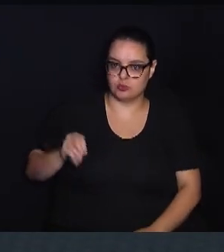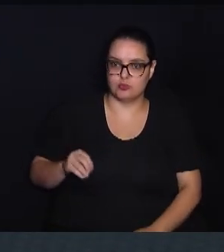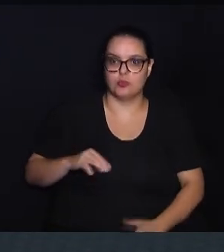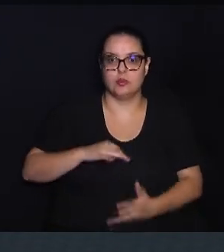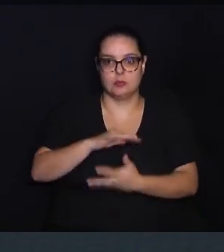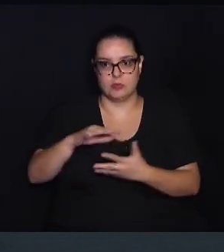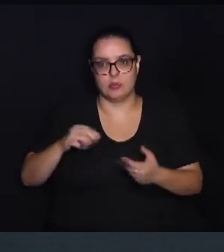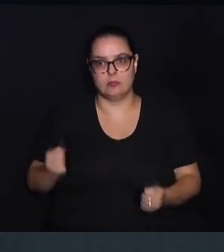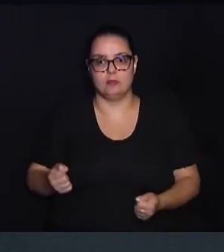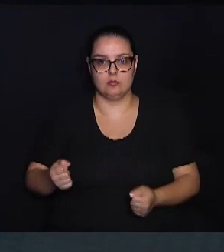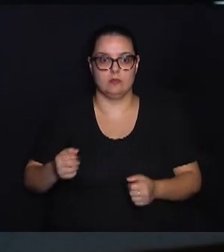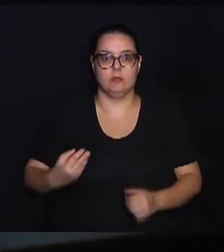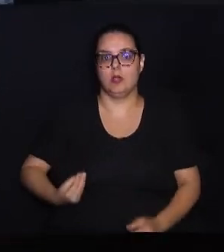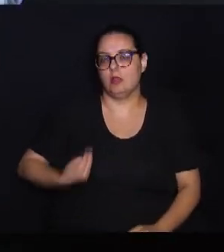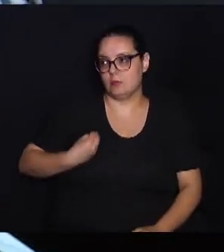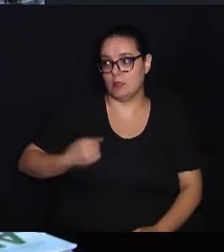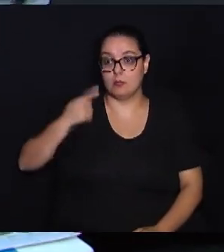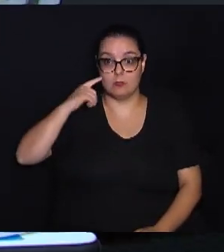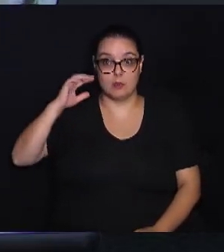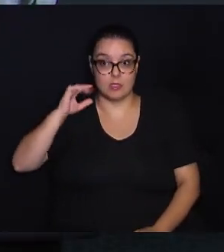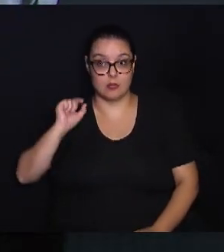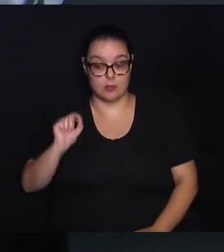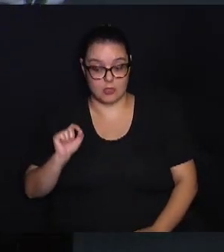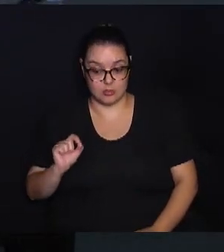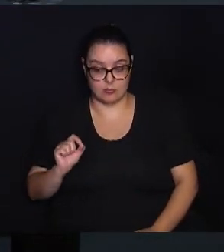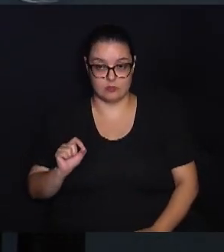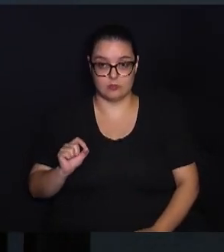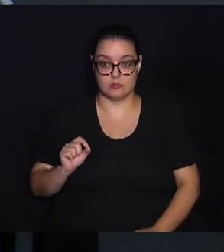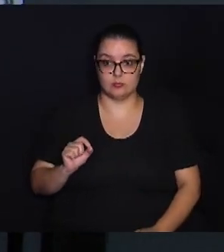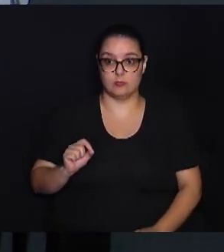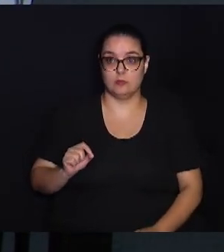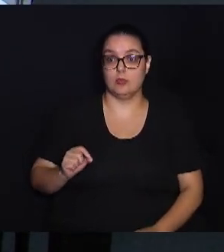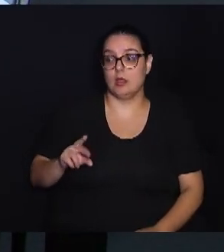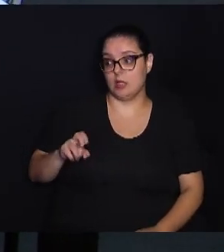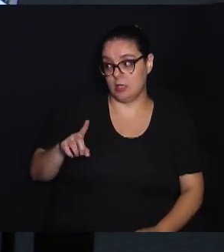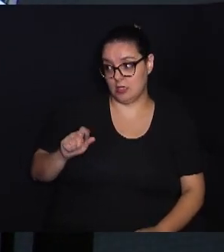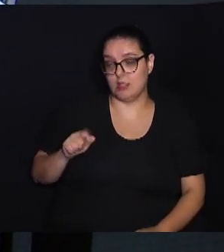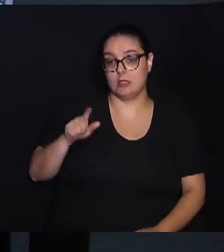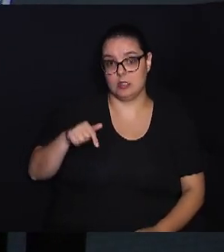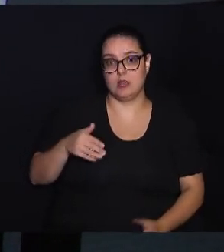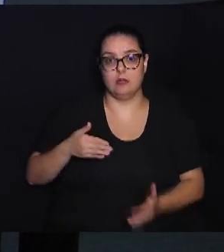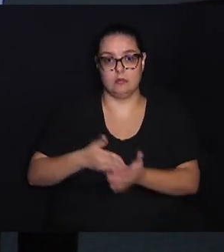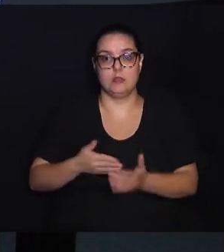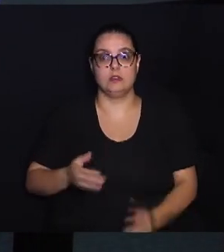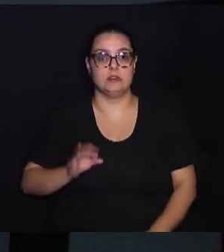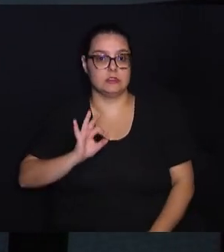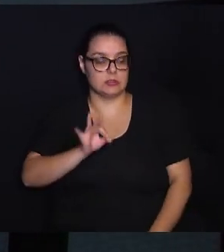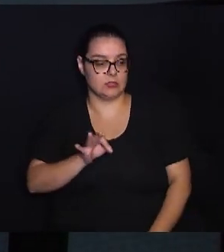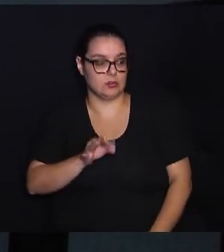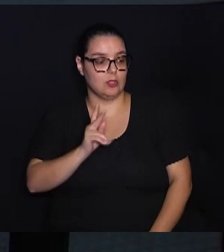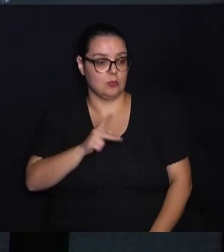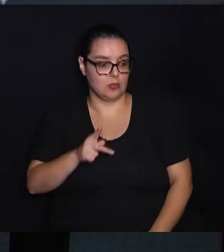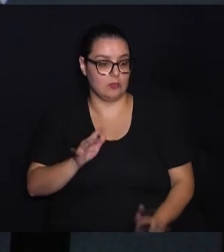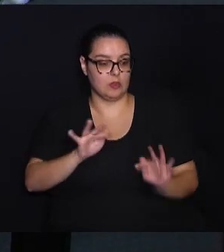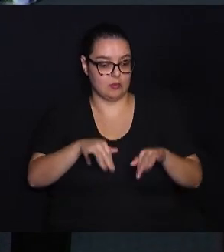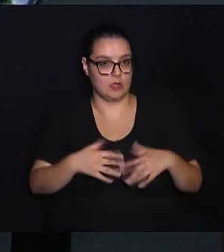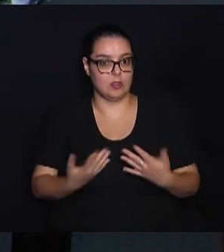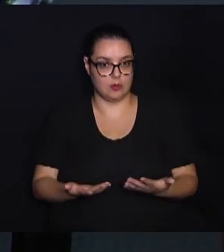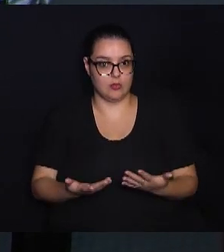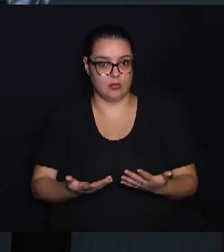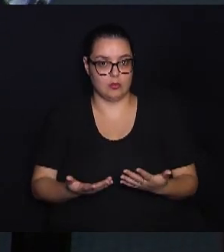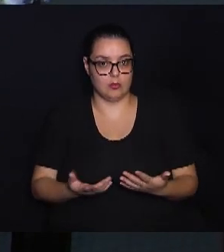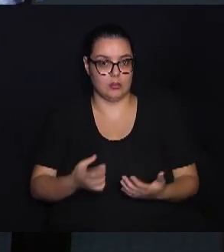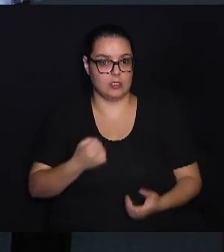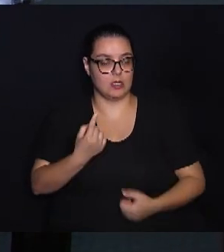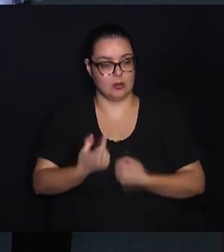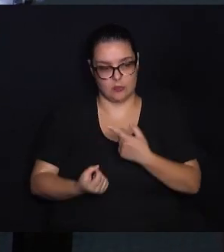seja sustentável para a sua vida. Pensar que a sua renda é o seu limite. Certo. Professor, para a gente finalizar